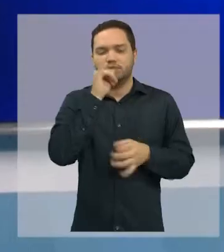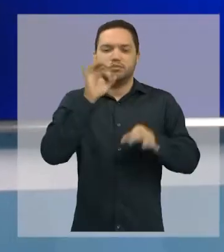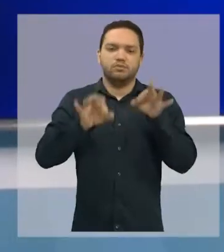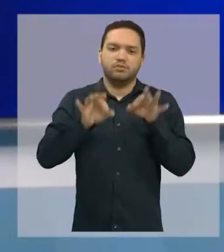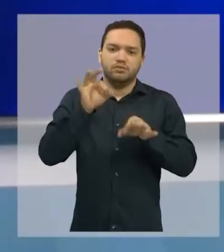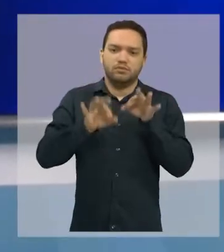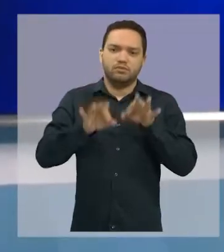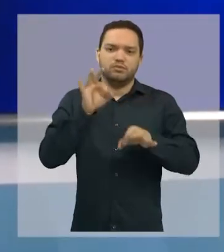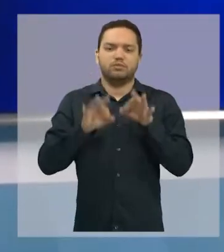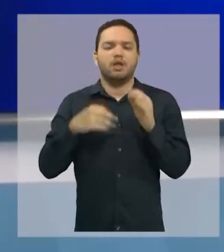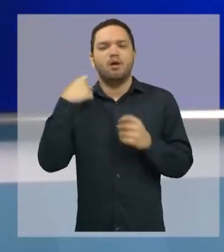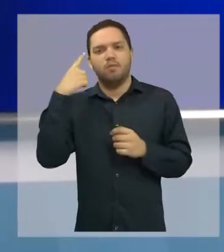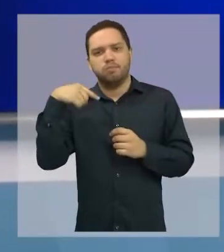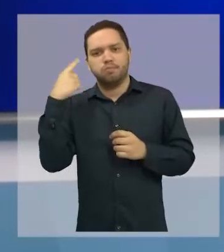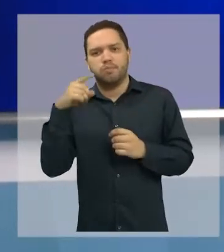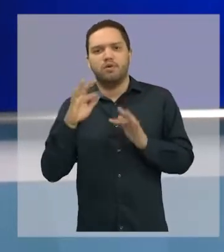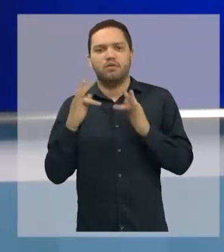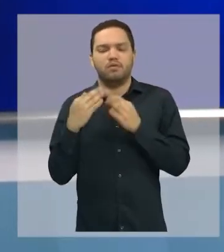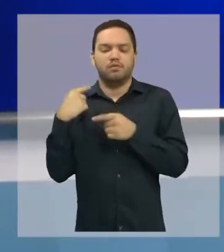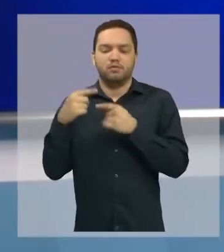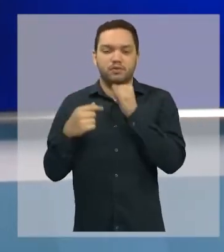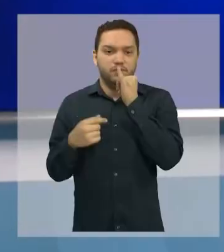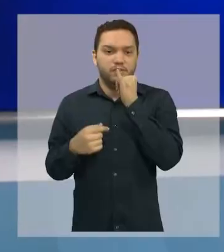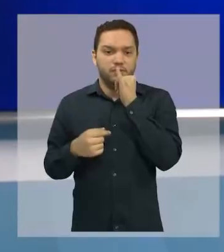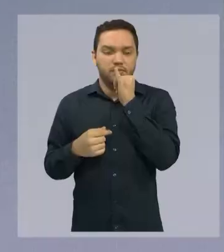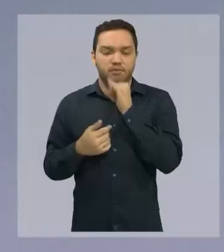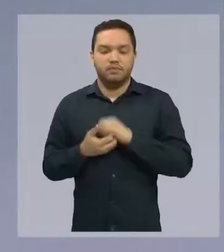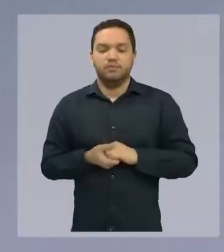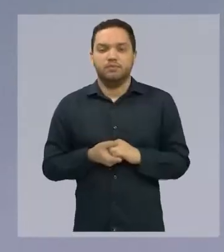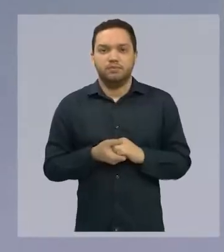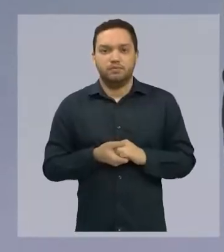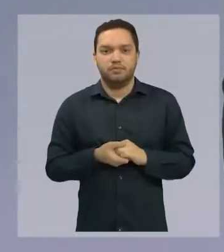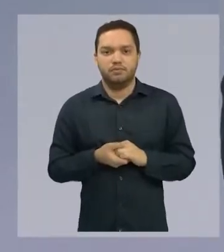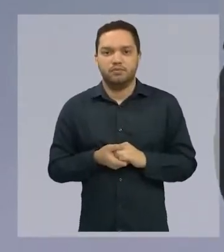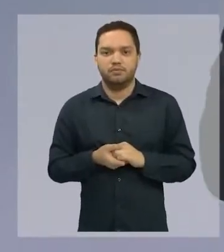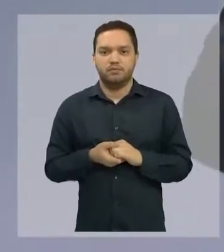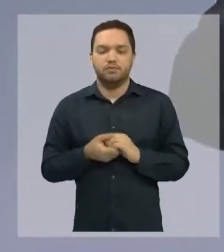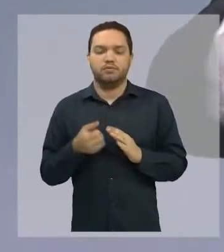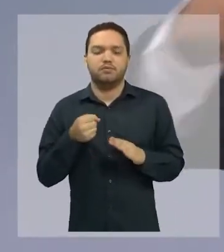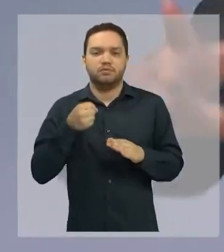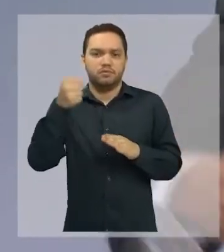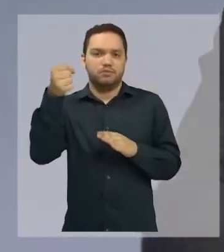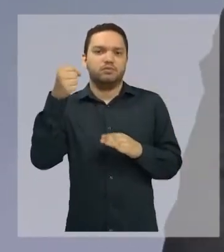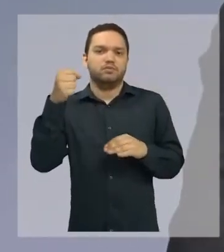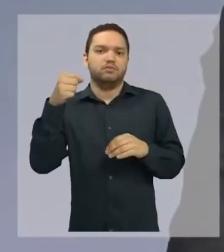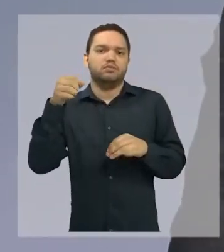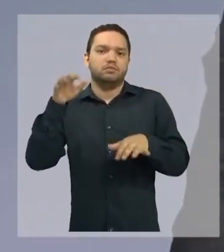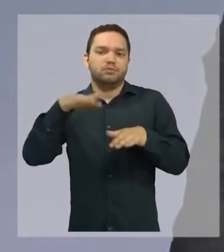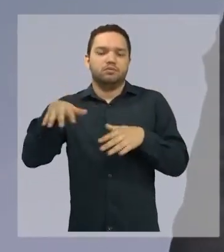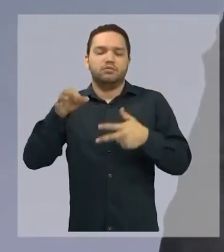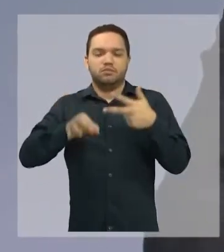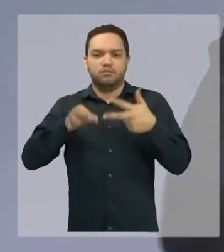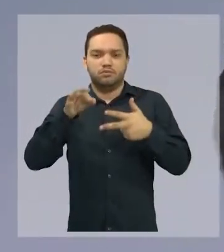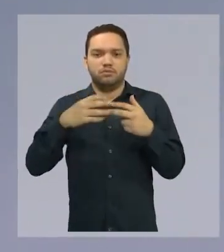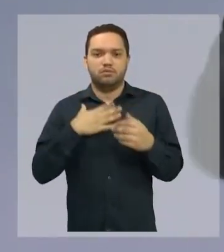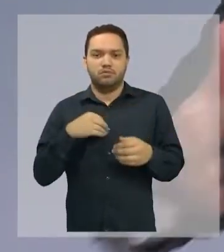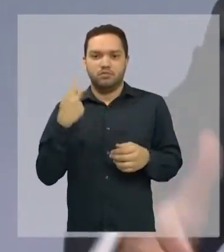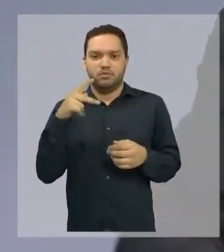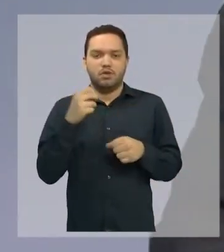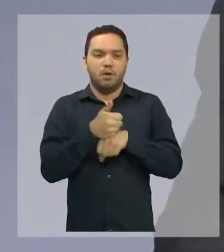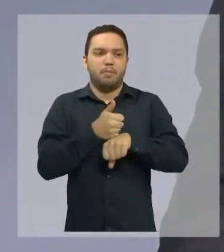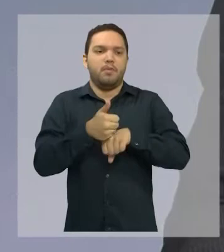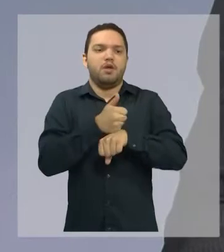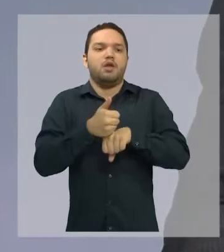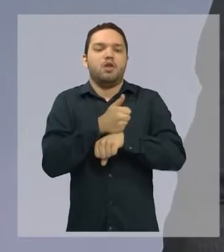ministro com advogado e tal, filho, o camarada é alçado a um cargo no judiciário, ministro e tal. O filho dele vira o melhor